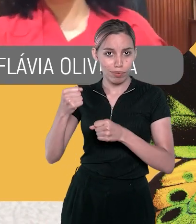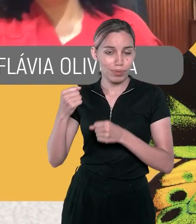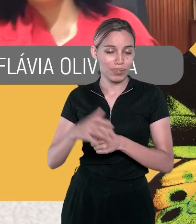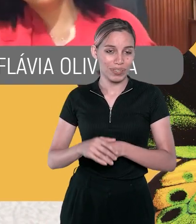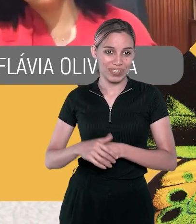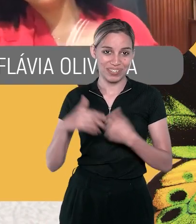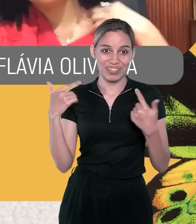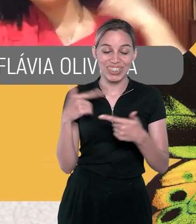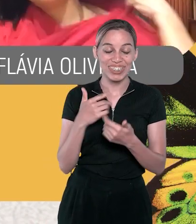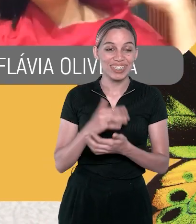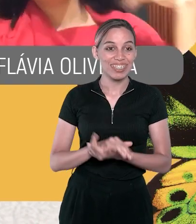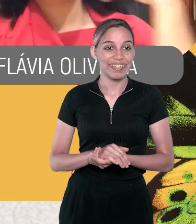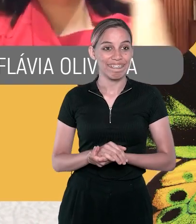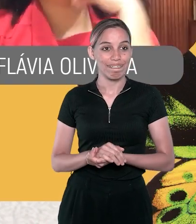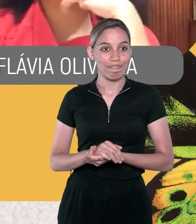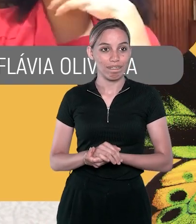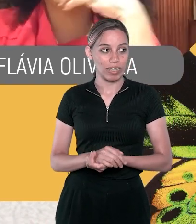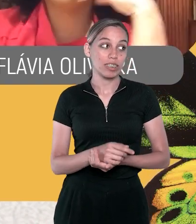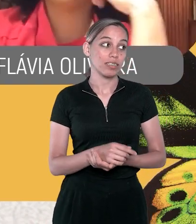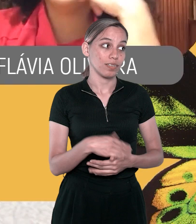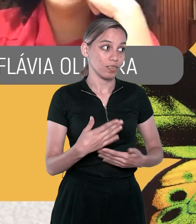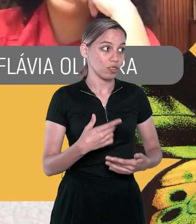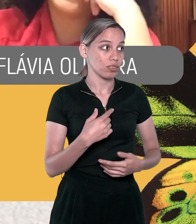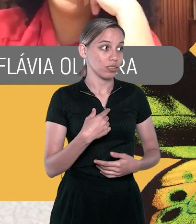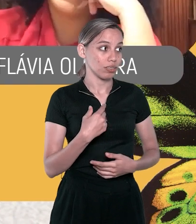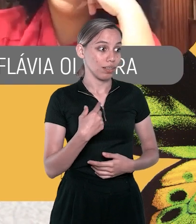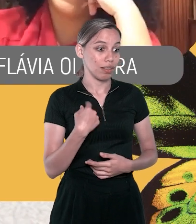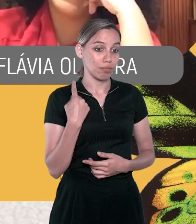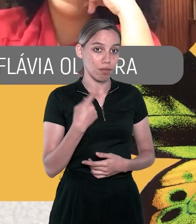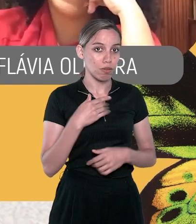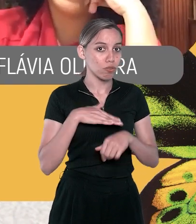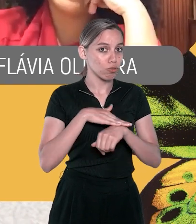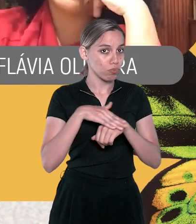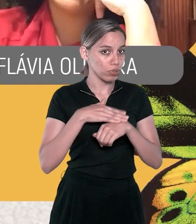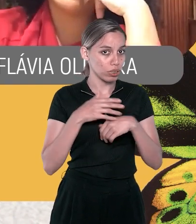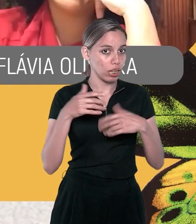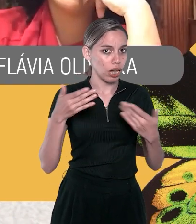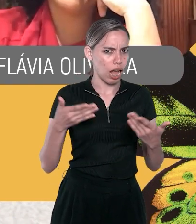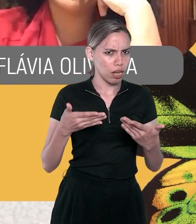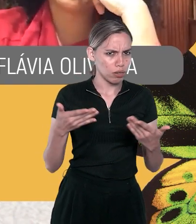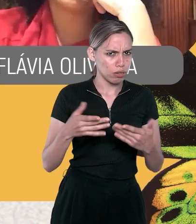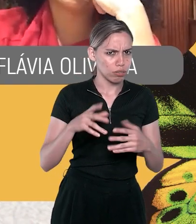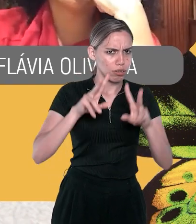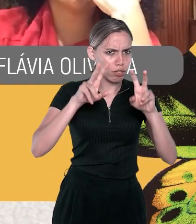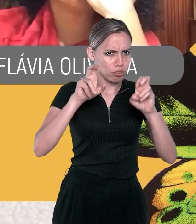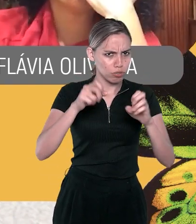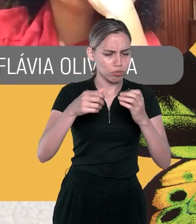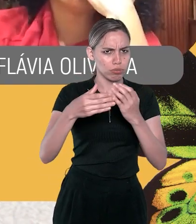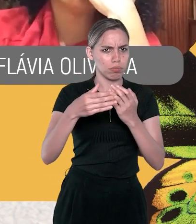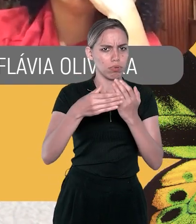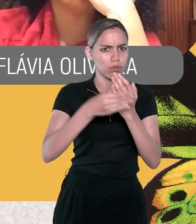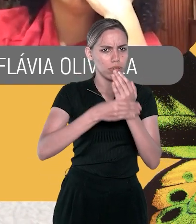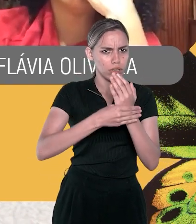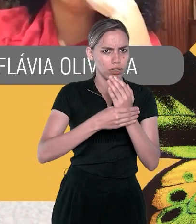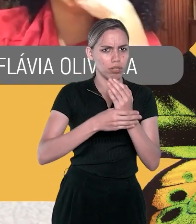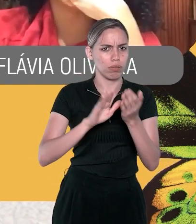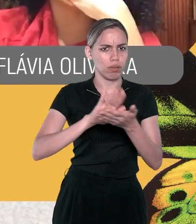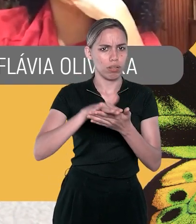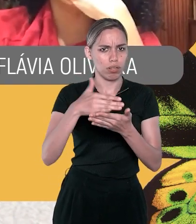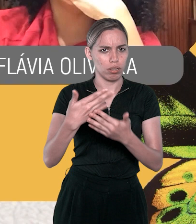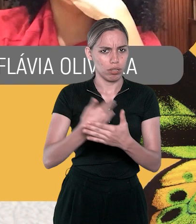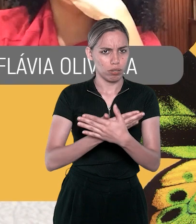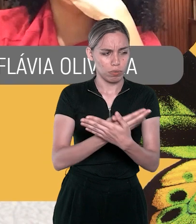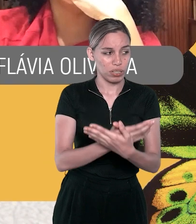assistindo que a gente está conversando aqui sobre o intérprete de borboletas. Afonso segura o livro nas mãos. A Flávia